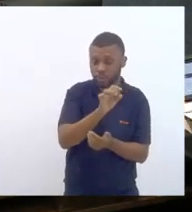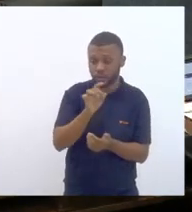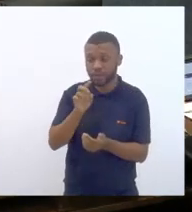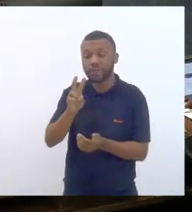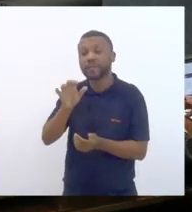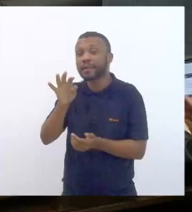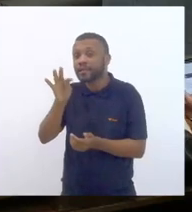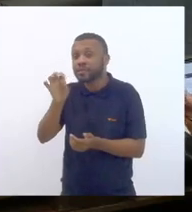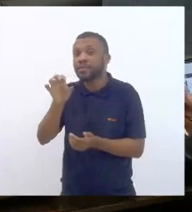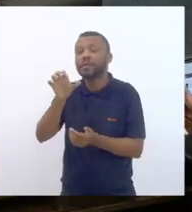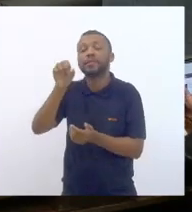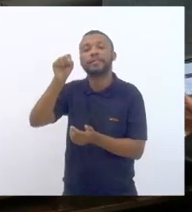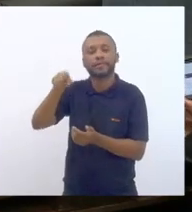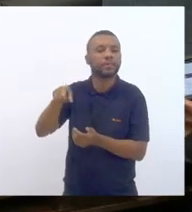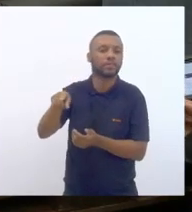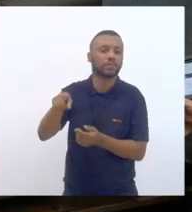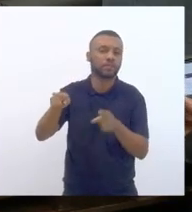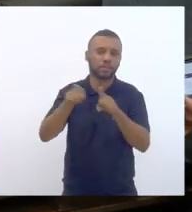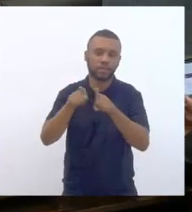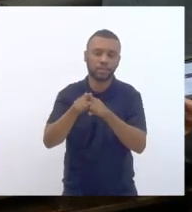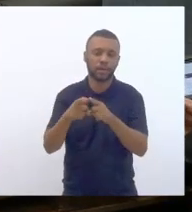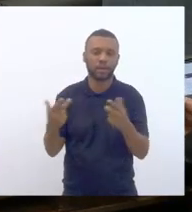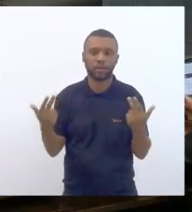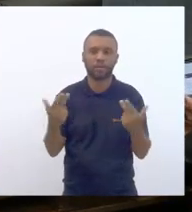Fernando, sim para o Fernando e sim